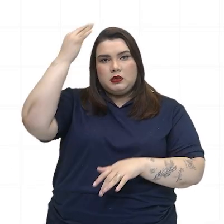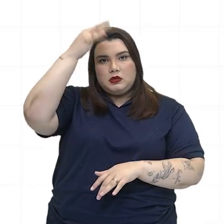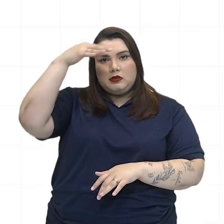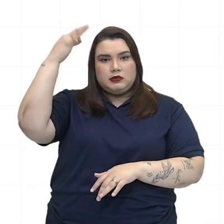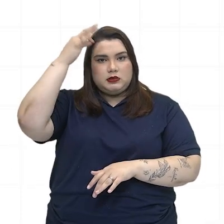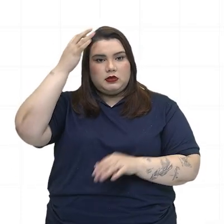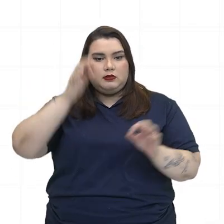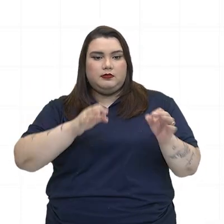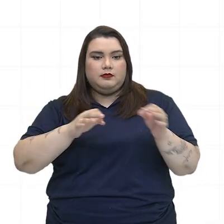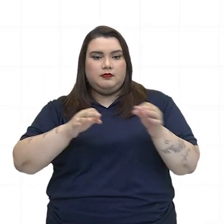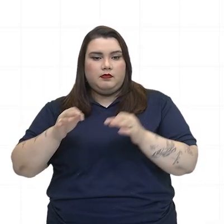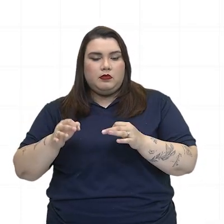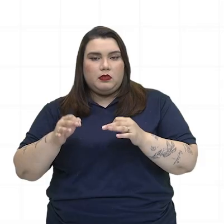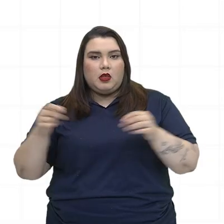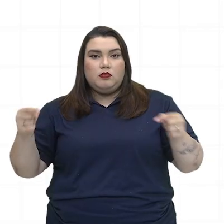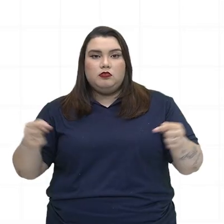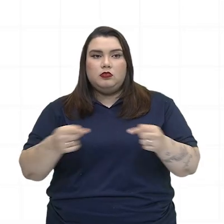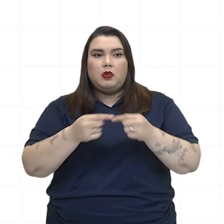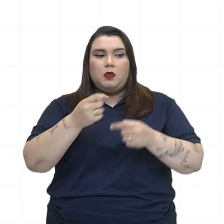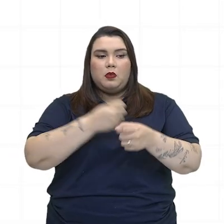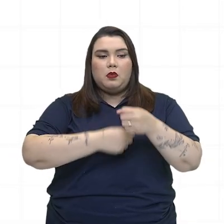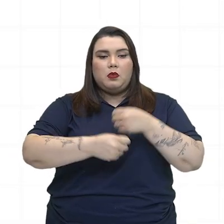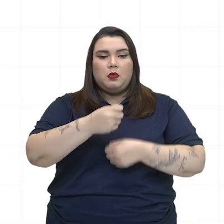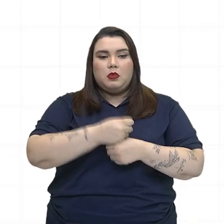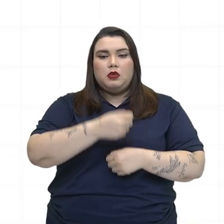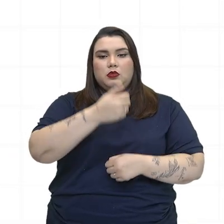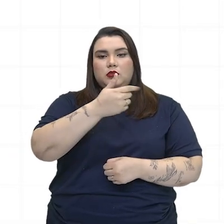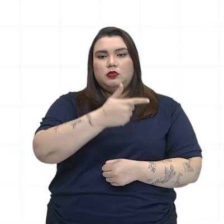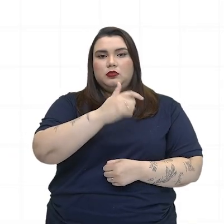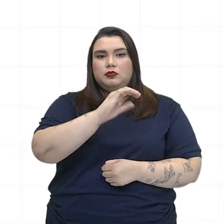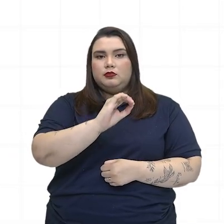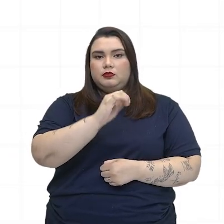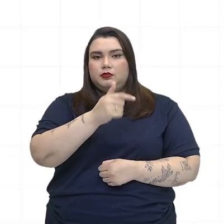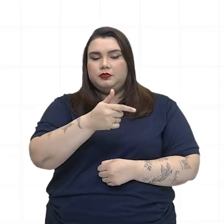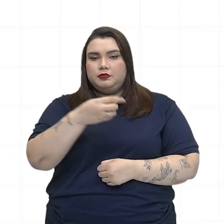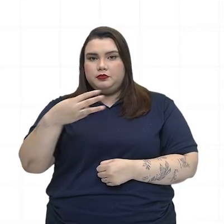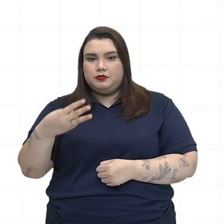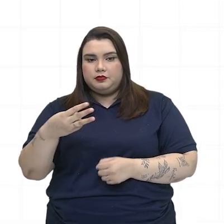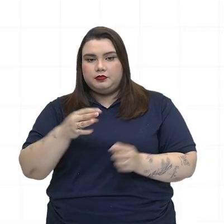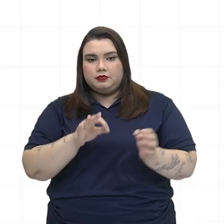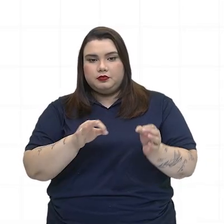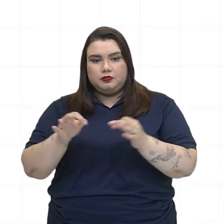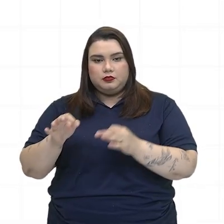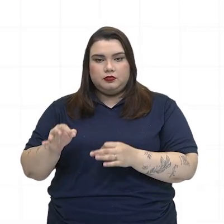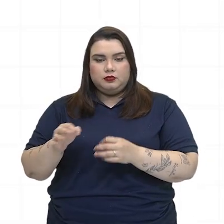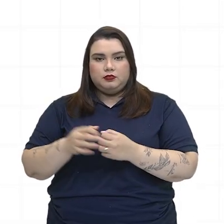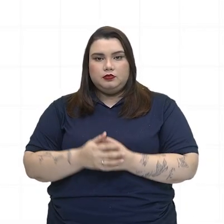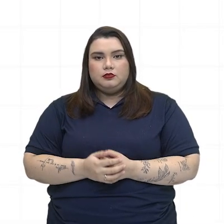um determinado o quê? Ano, que foi 2023.